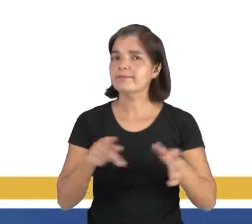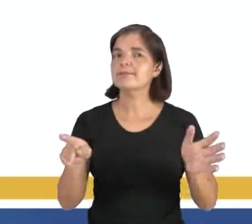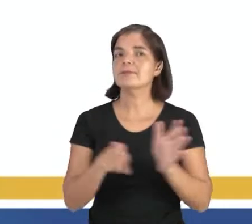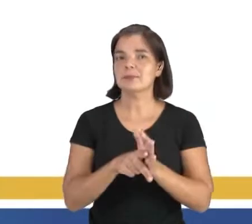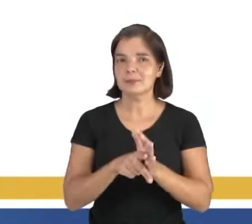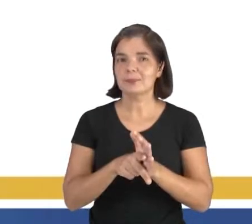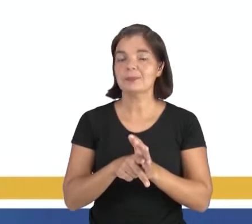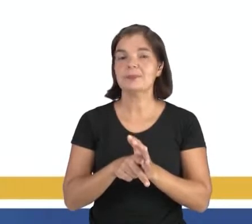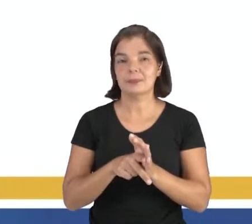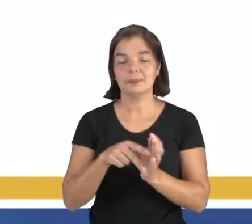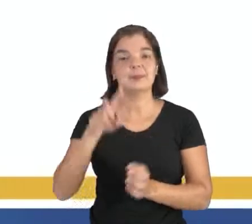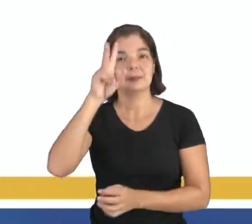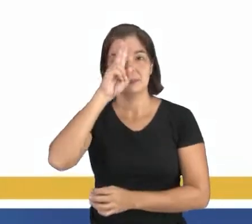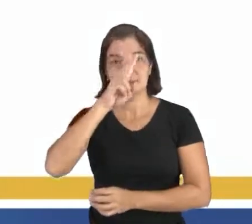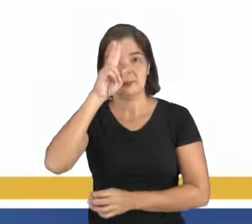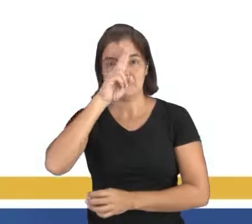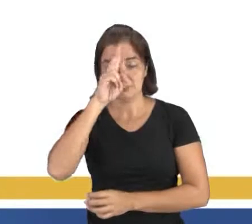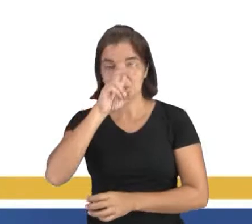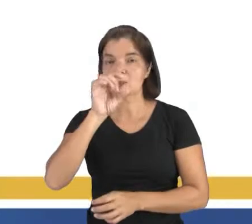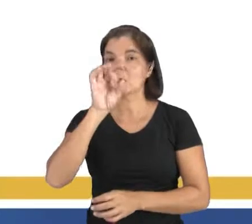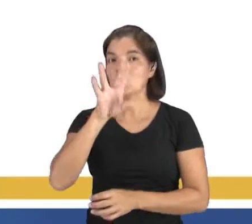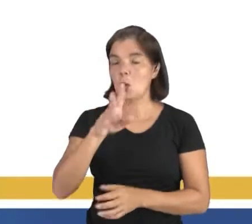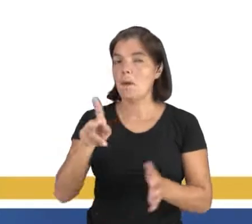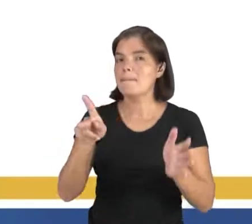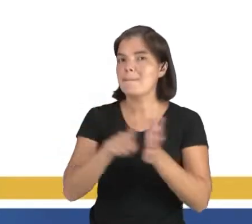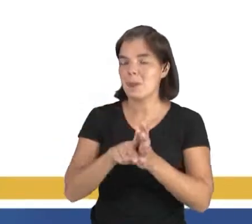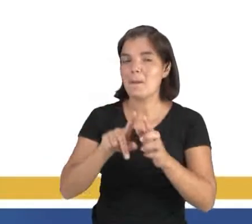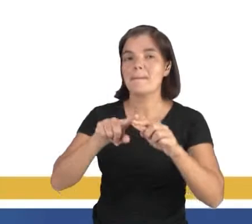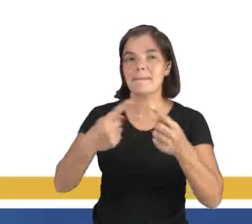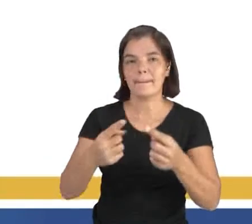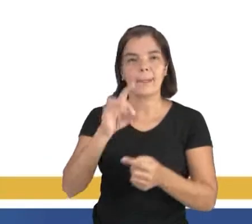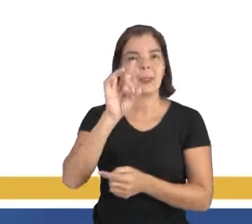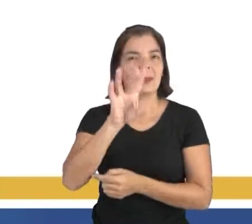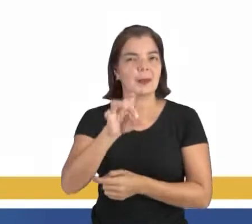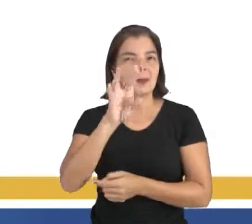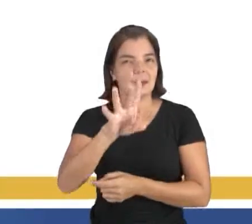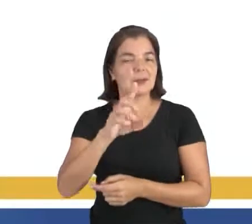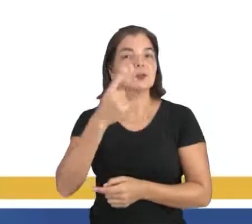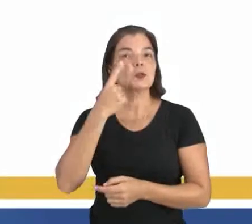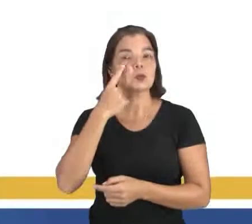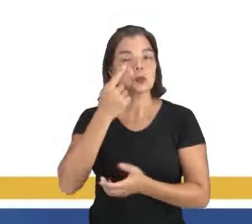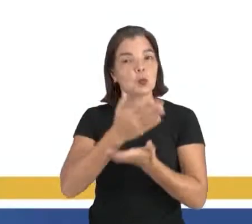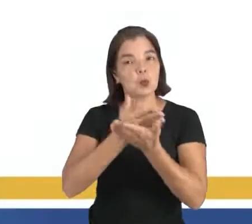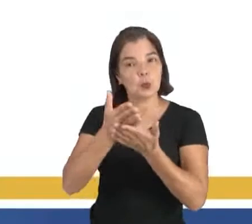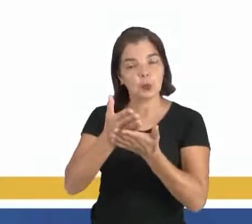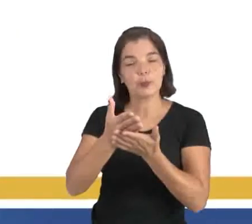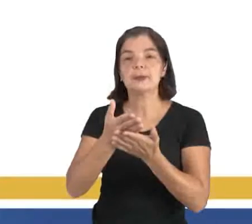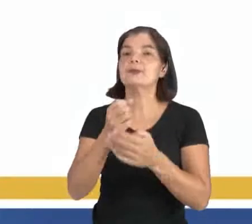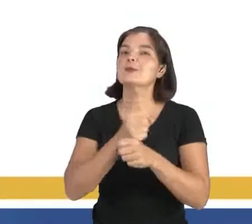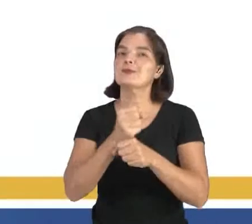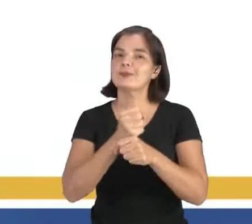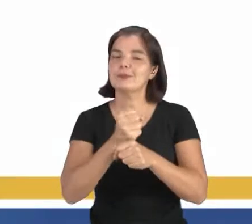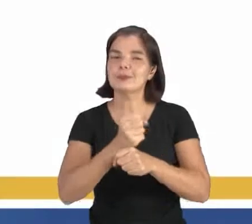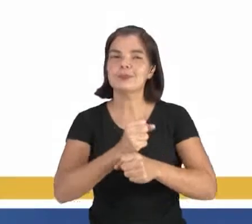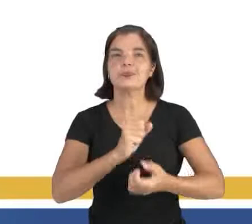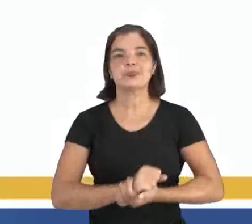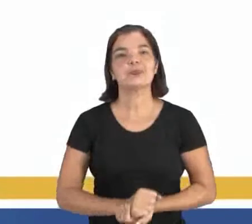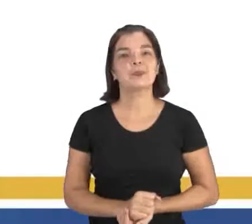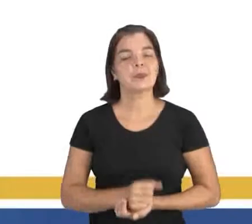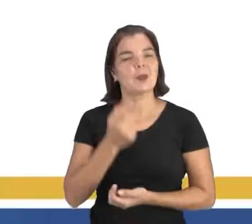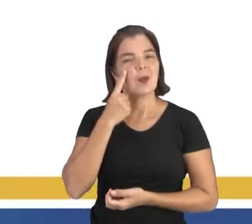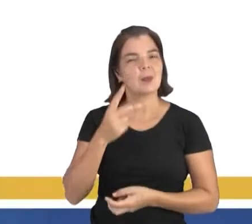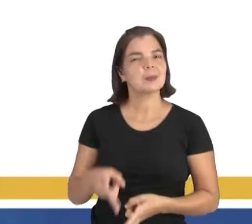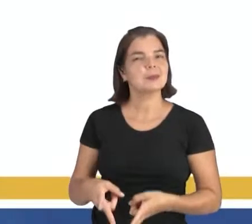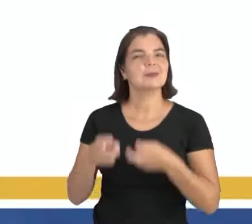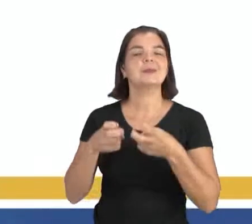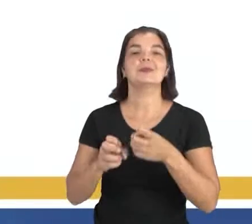específico. Na história, o tempo não é especificado, apenas com a expressão no começo dos tempos. E